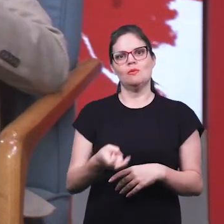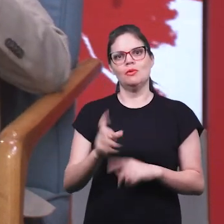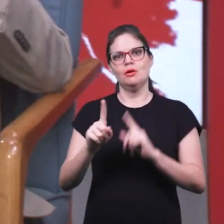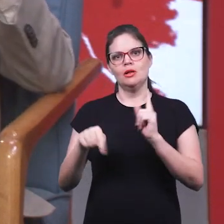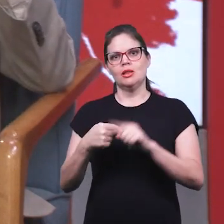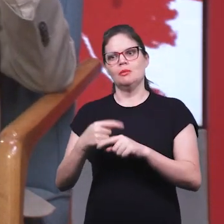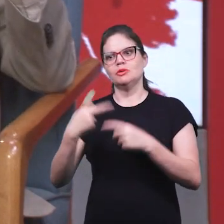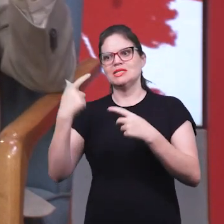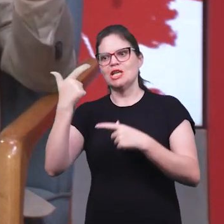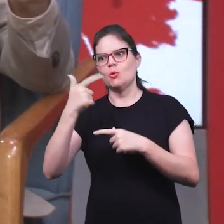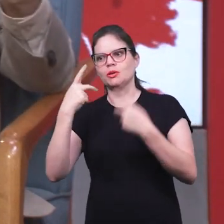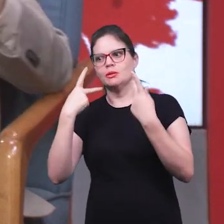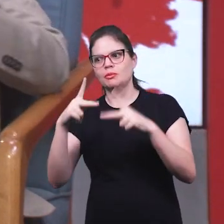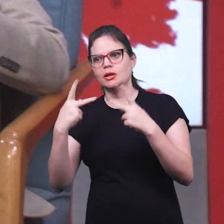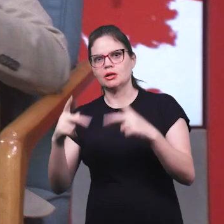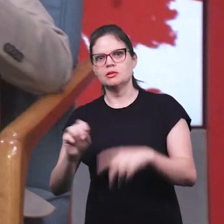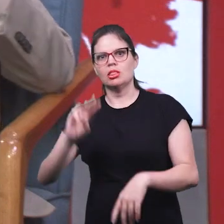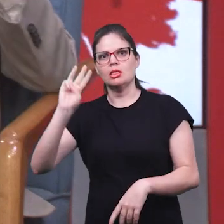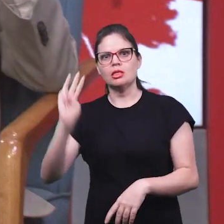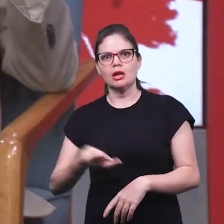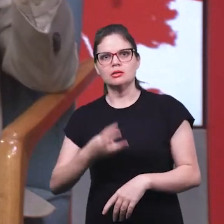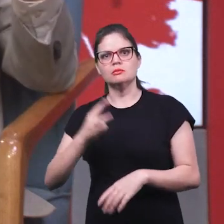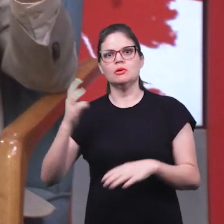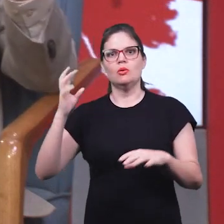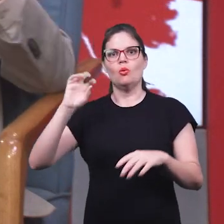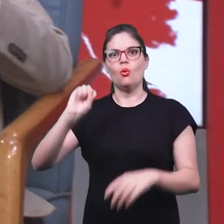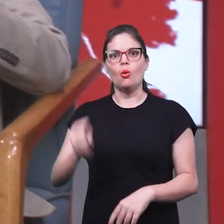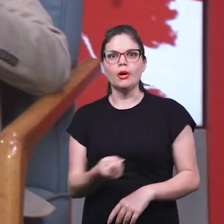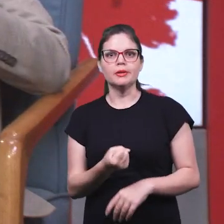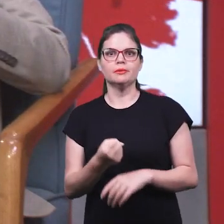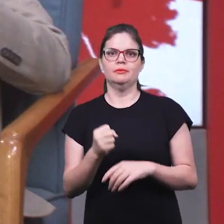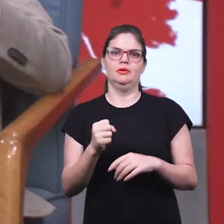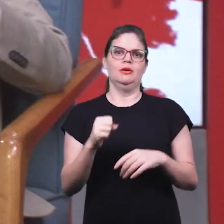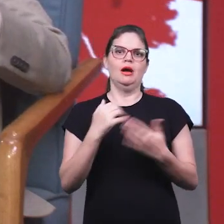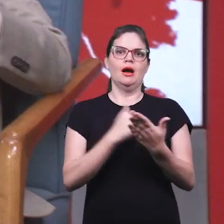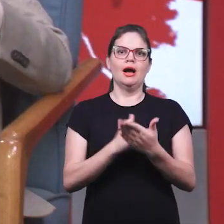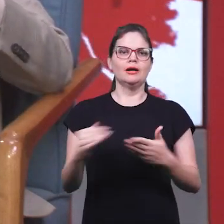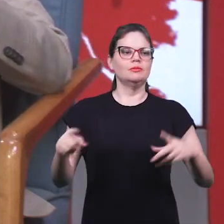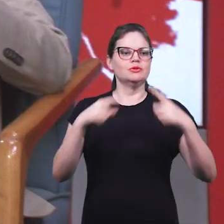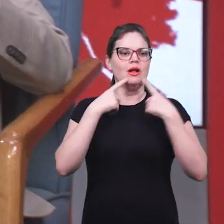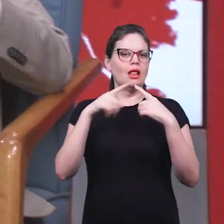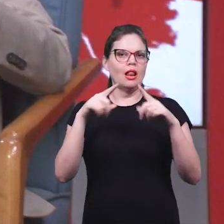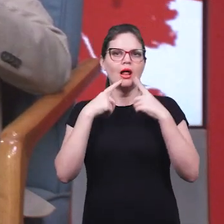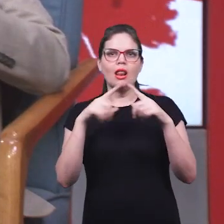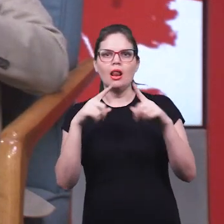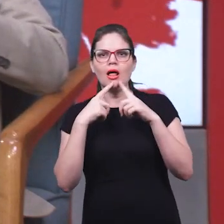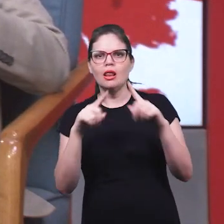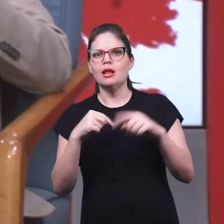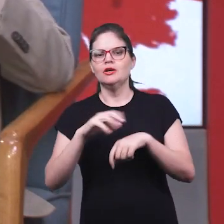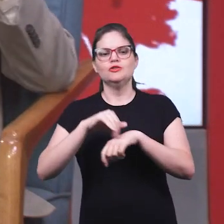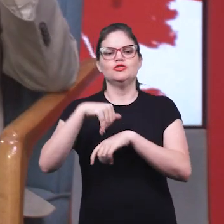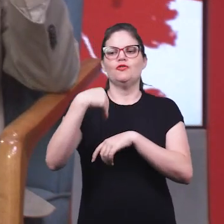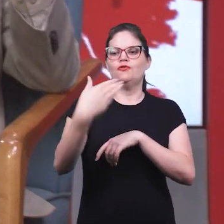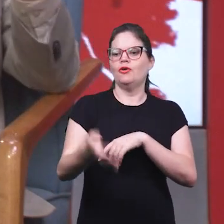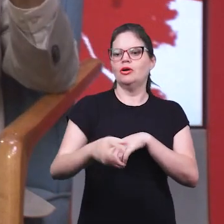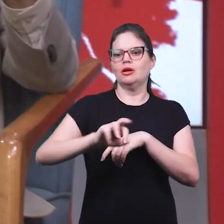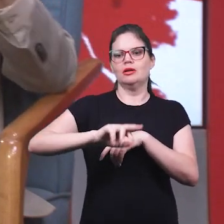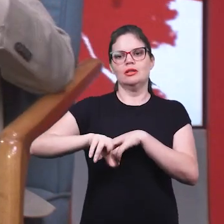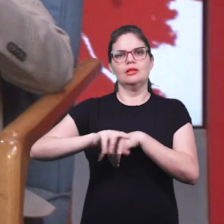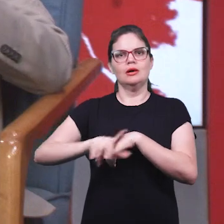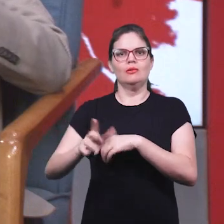e começou a haver murmuração, né, com os de fora a respeito da igreja, dos cristãos que não